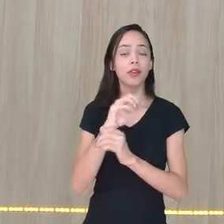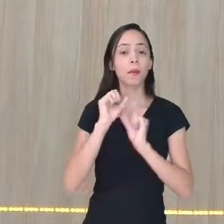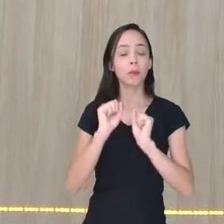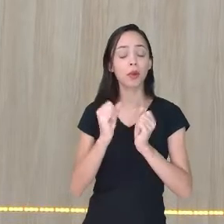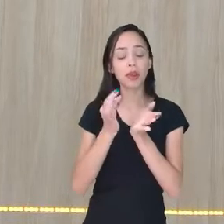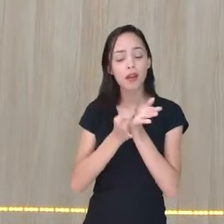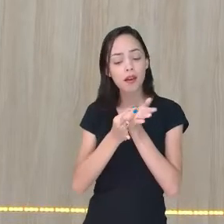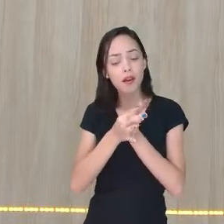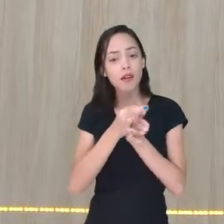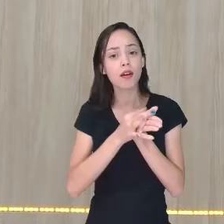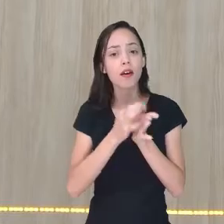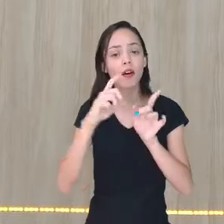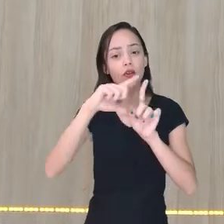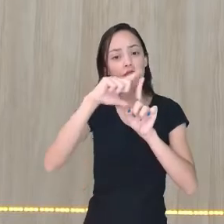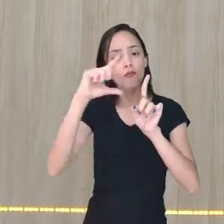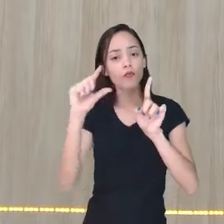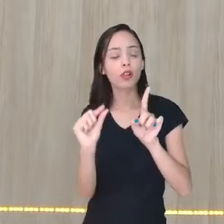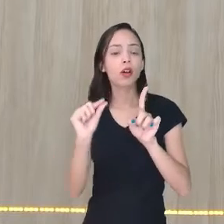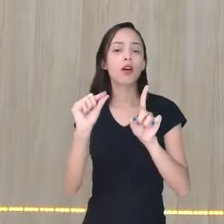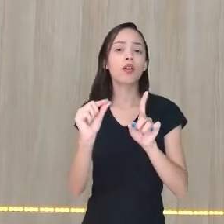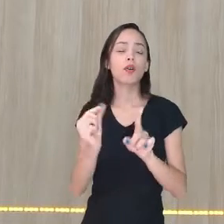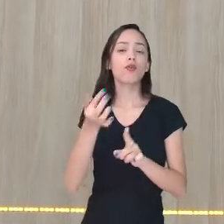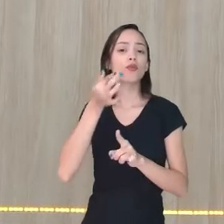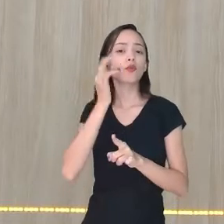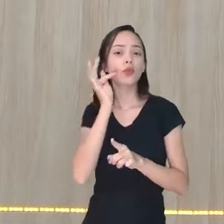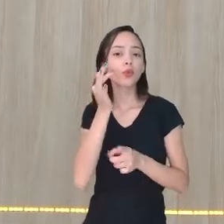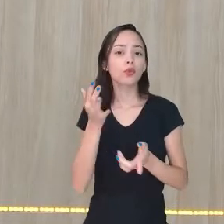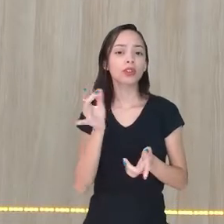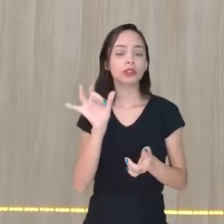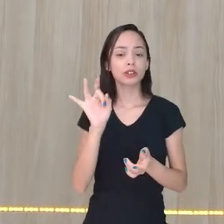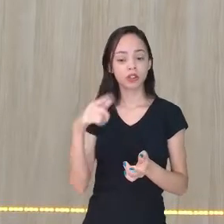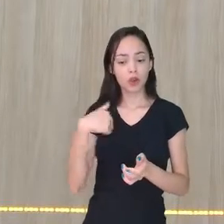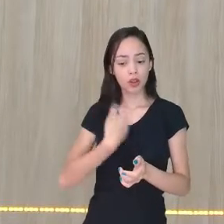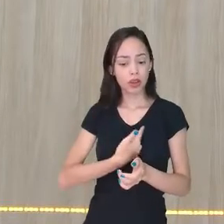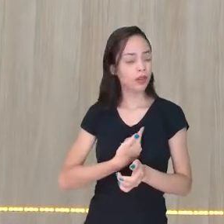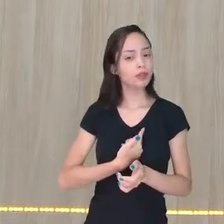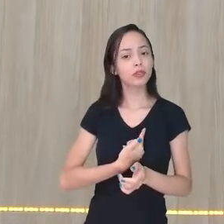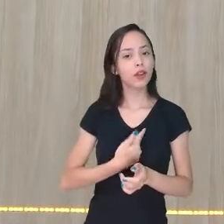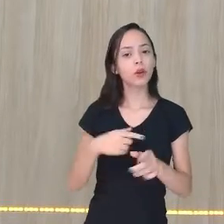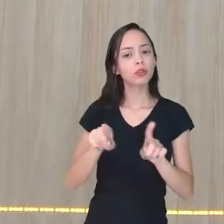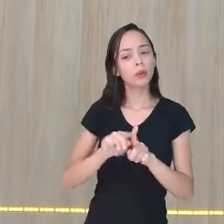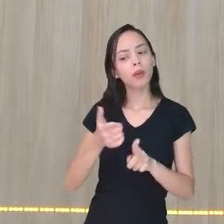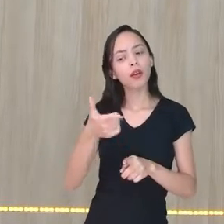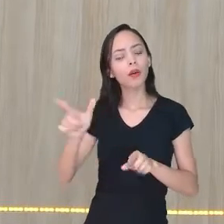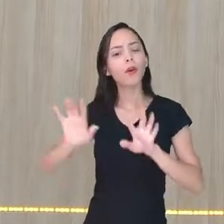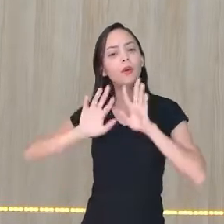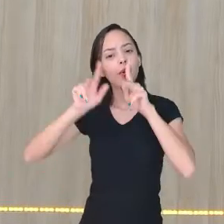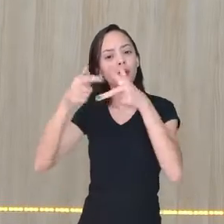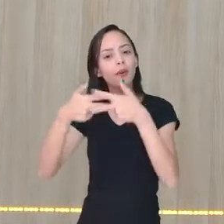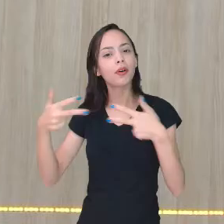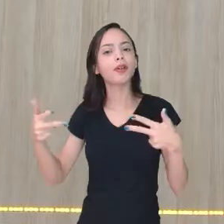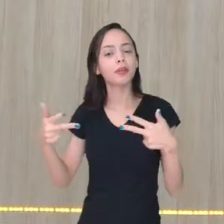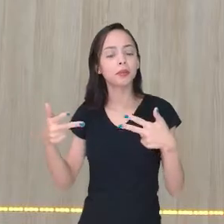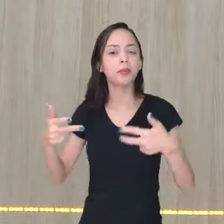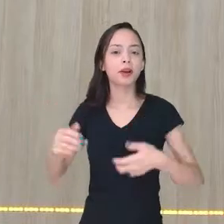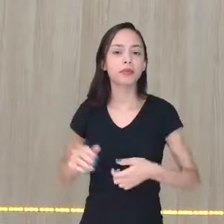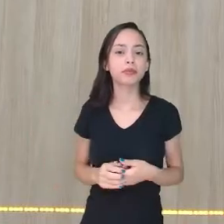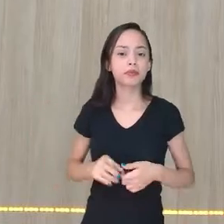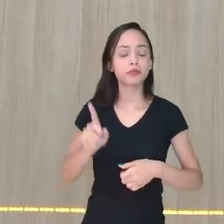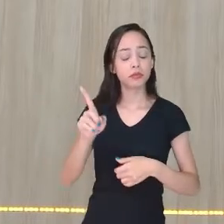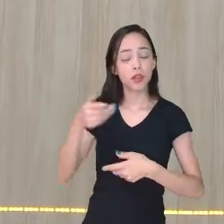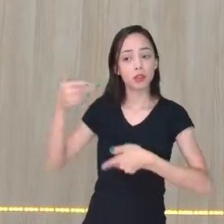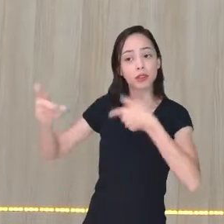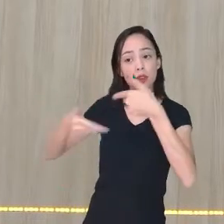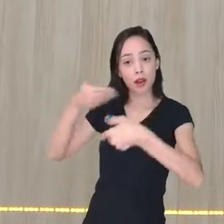das folhas, sejam dos frutos, não só a nossa, mas também de outros animais, né? Vem das plantas. Terapêuticas, como deu o exemplo,